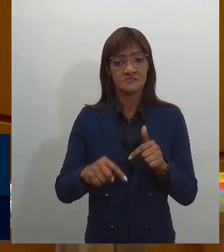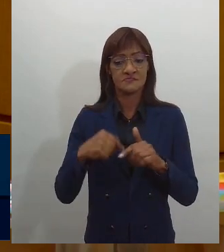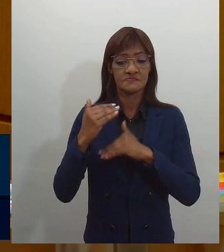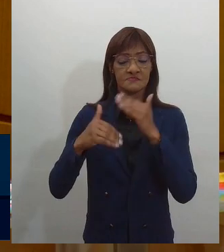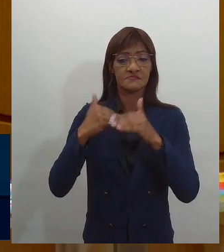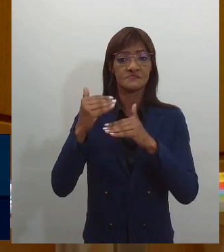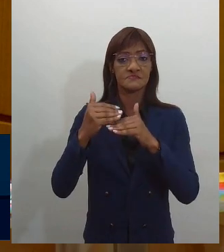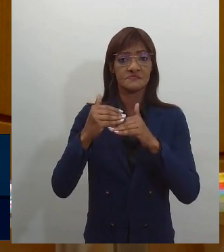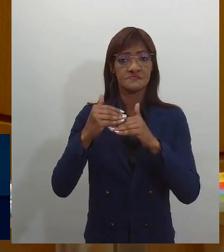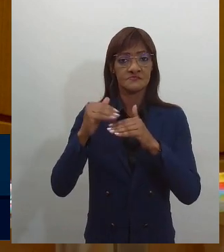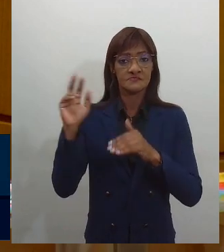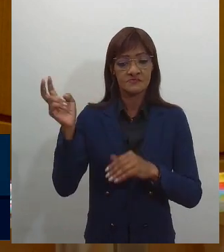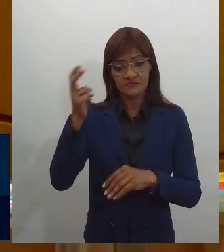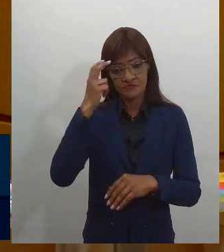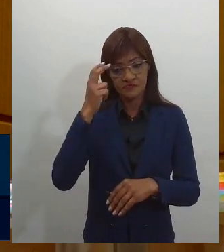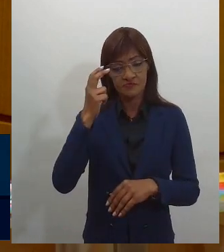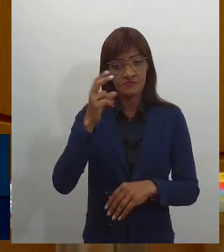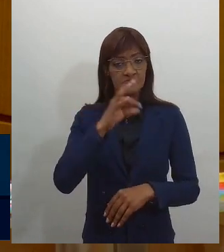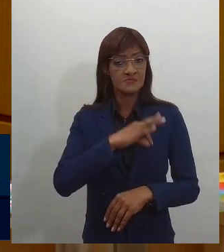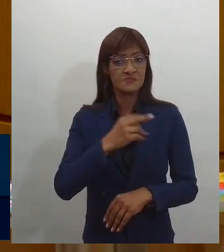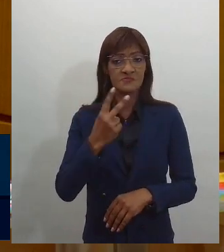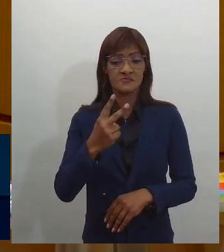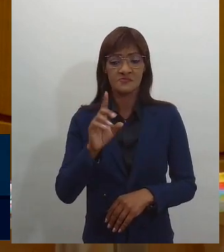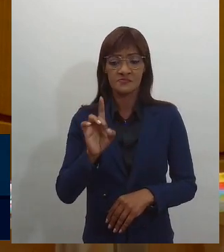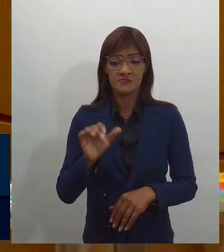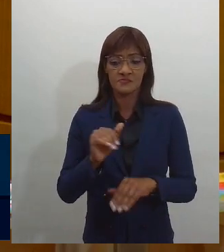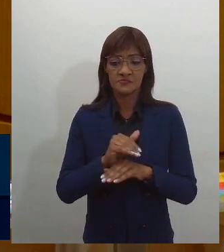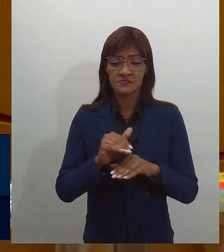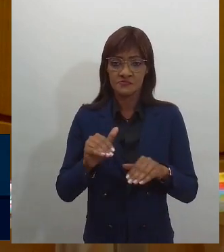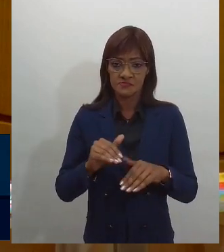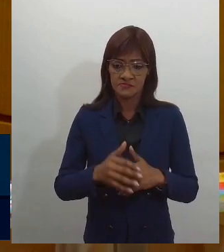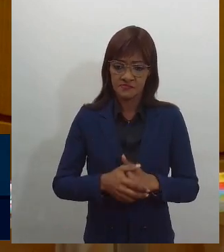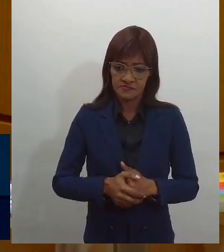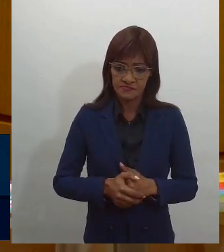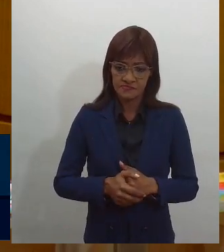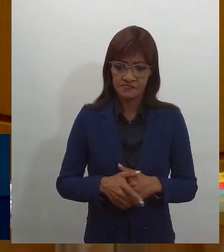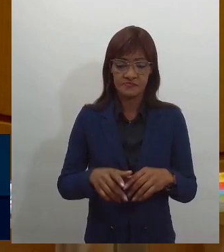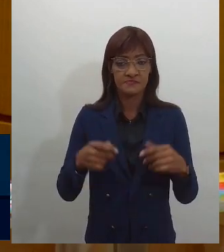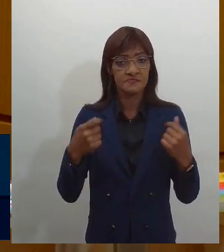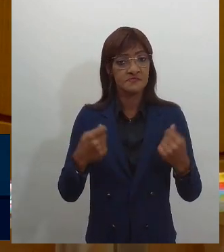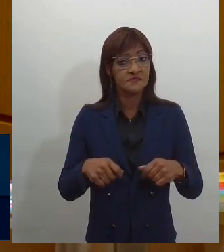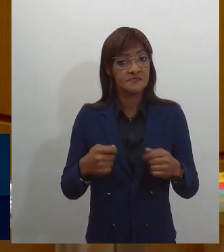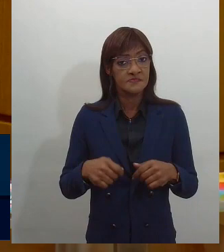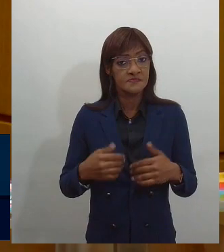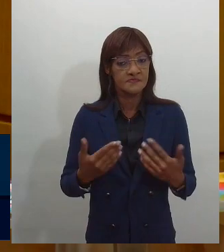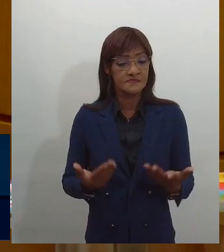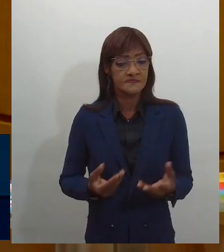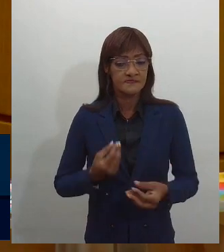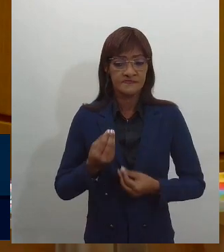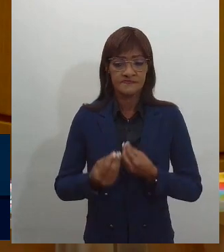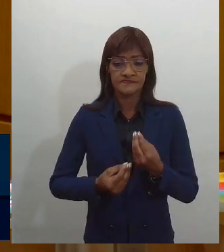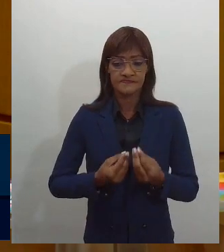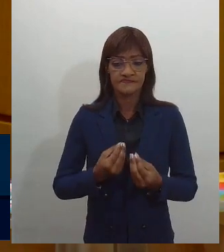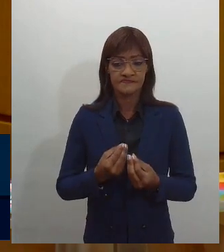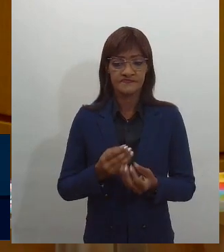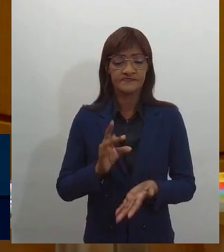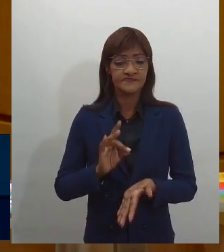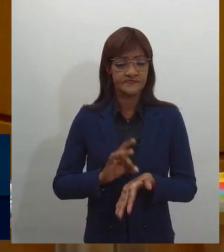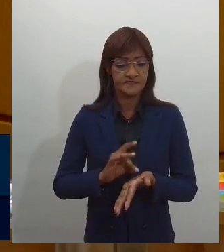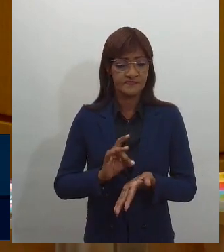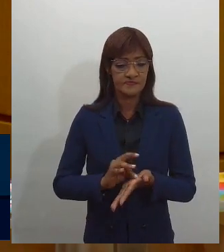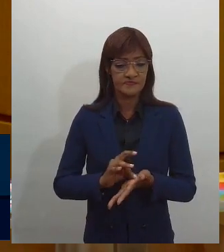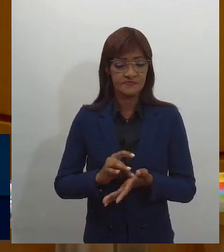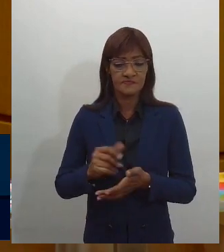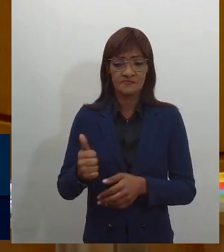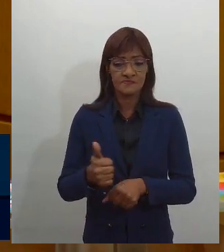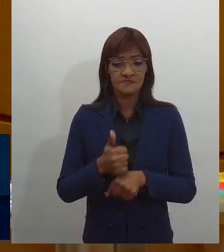salários mínimos e é preciso garantir a dignidade desses verdadeiros artistas que desde o início do